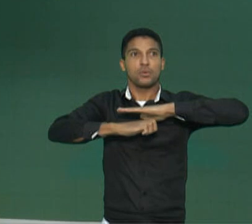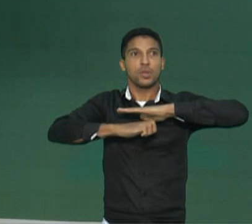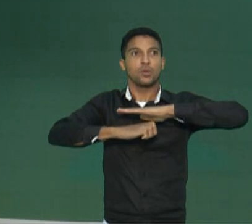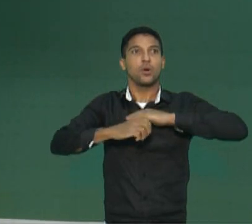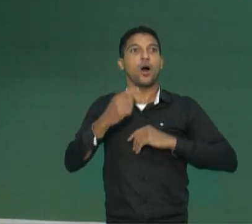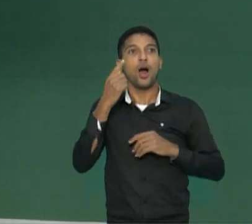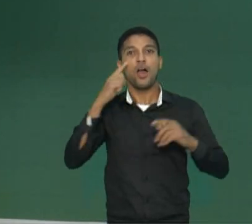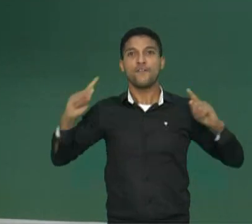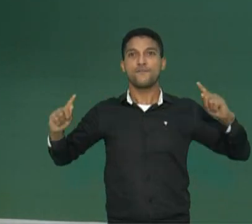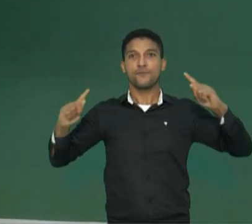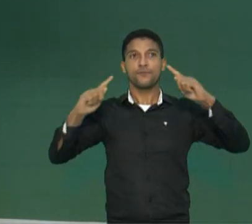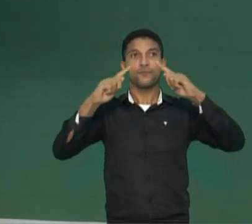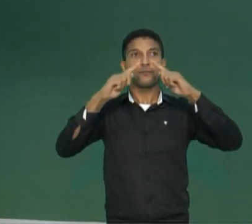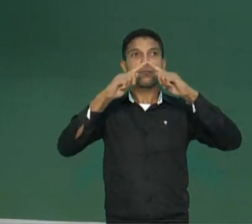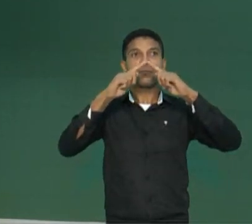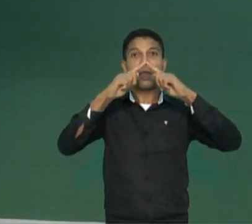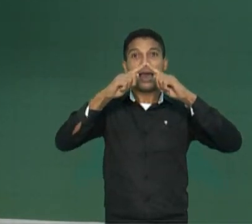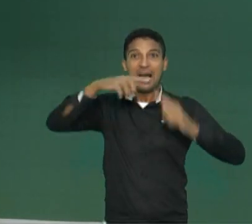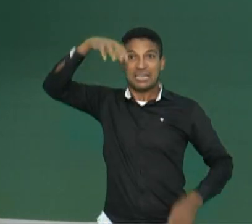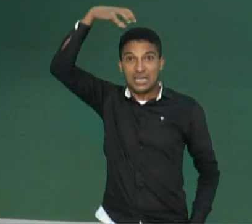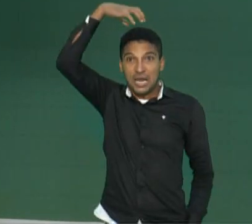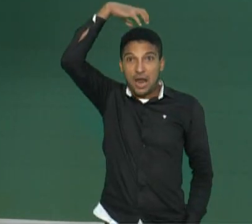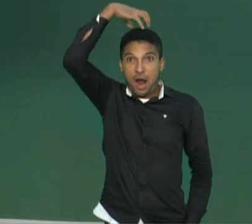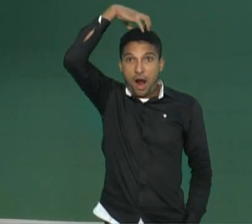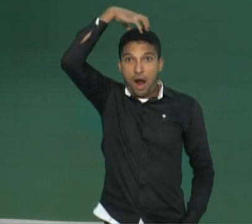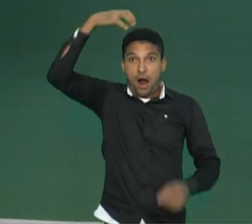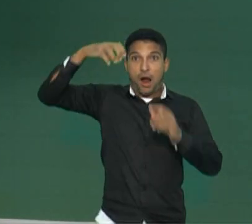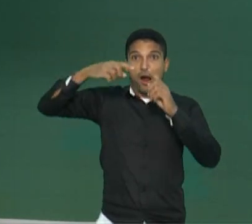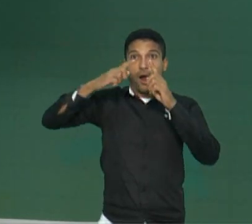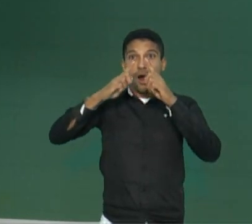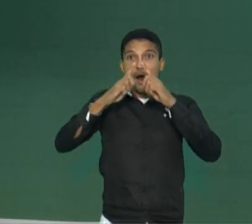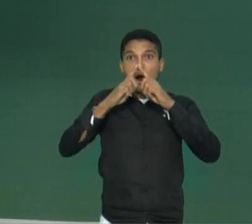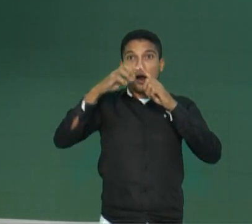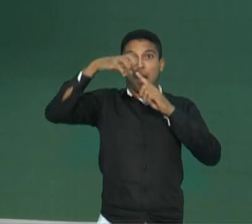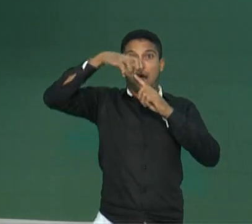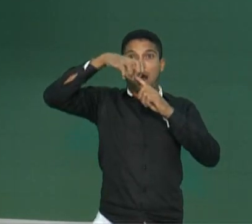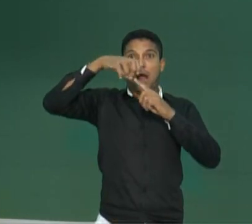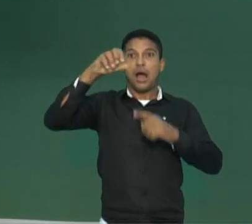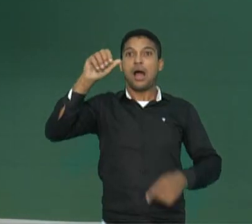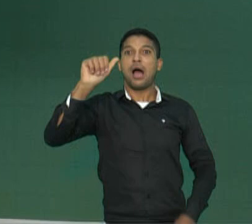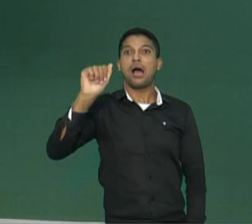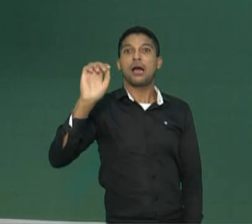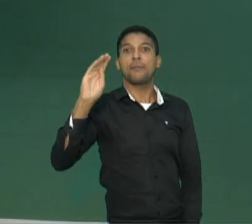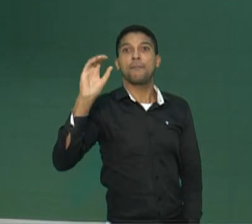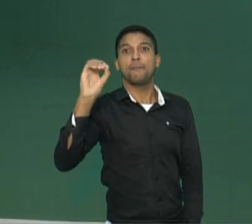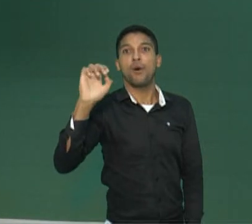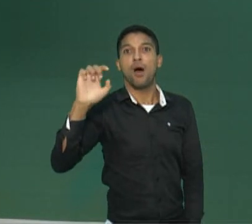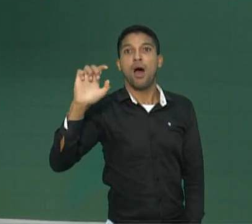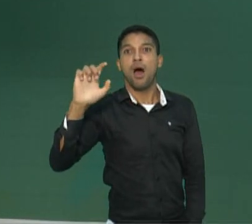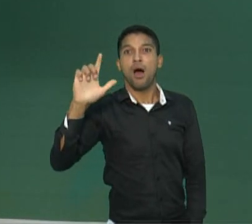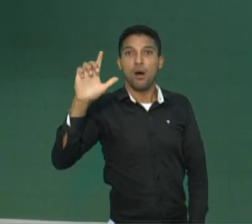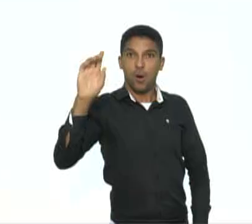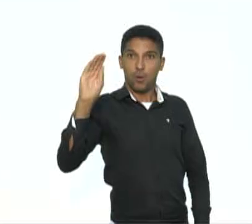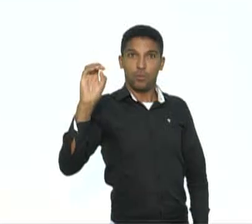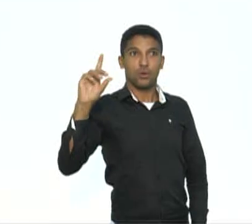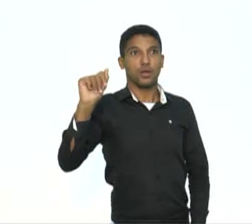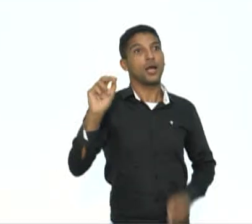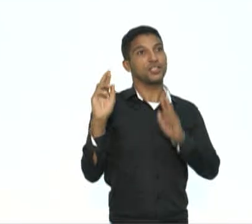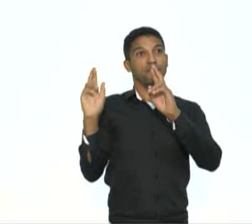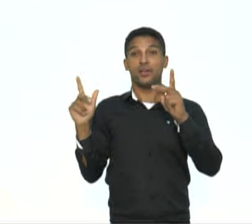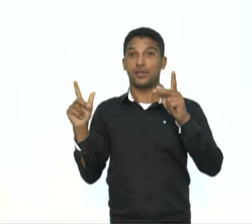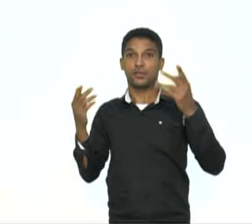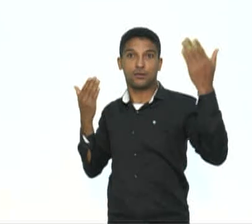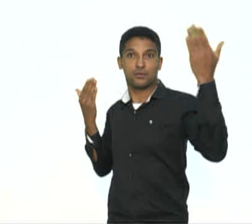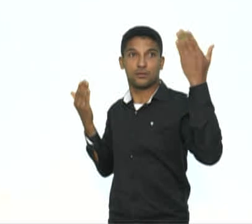e a gente tem uma abóbada um pouco diferenciada. Ela é a ogival, que a gente vai estudar mais para frente. A gente tem o clerestorio, que é